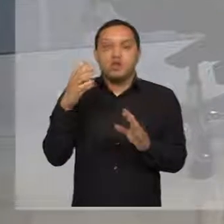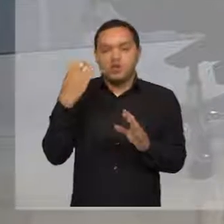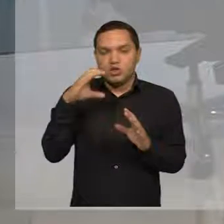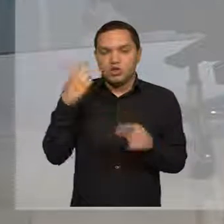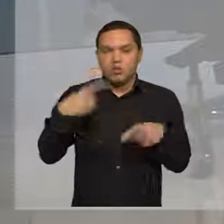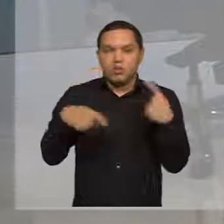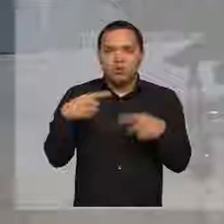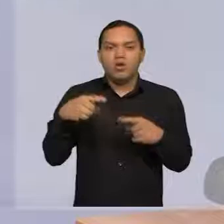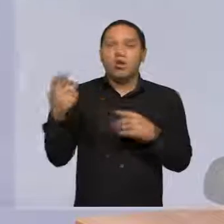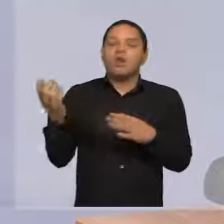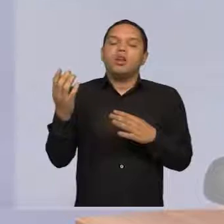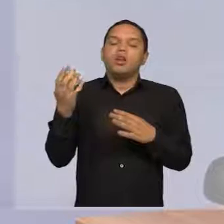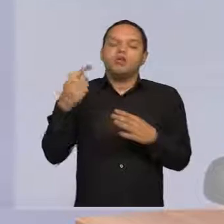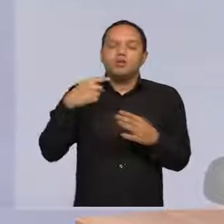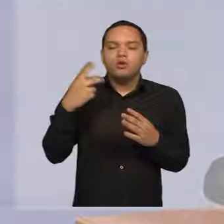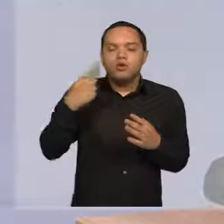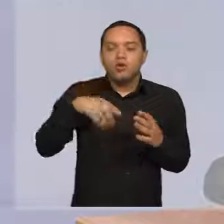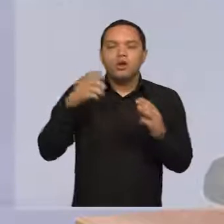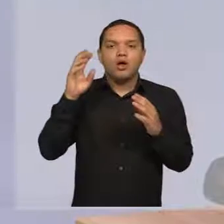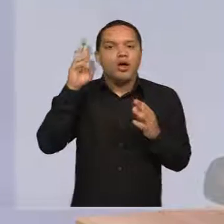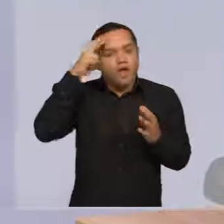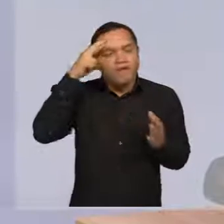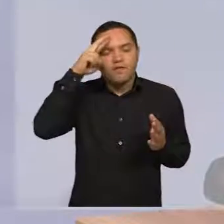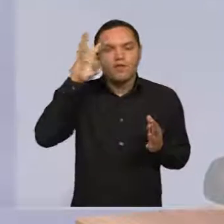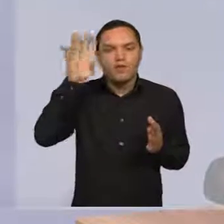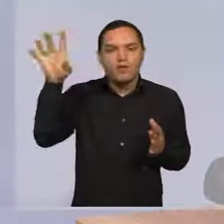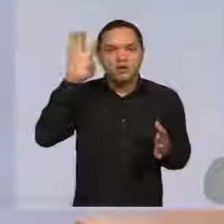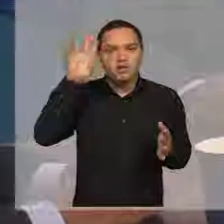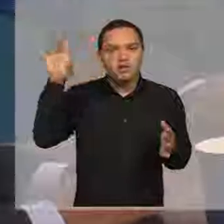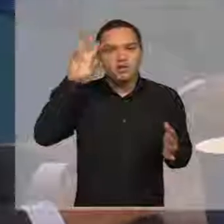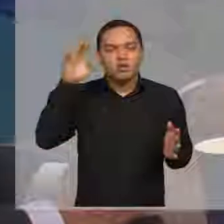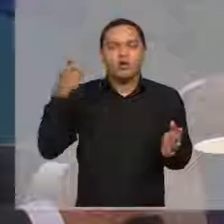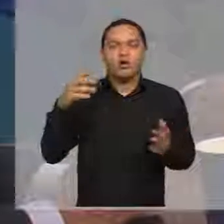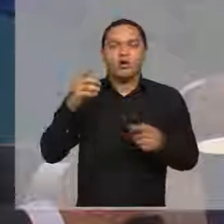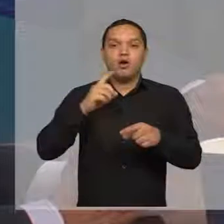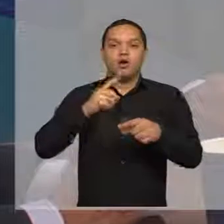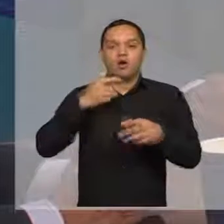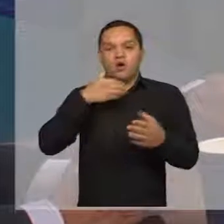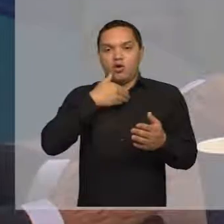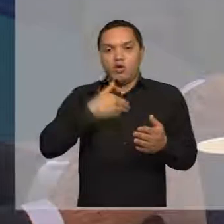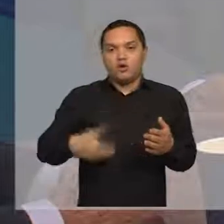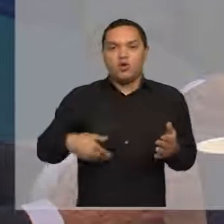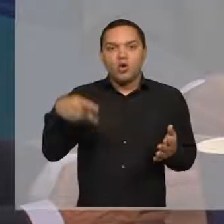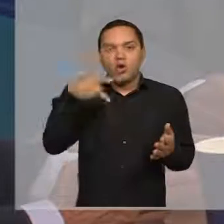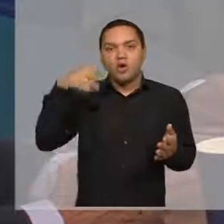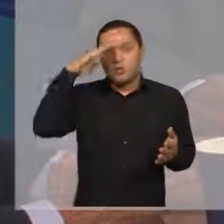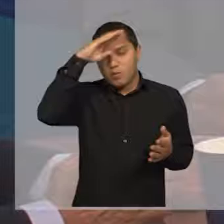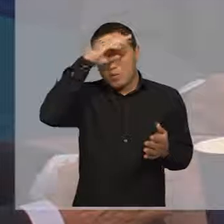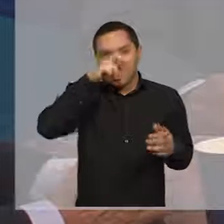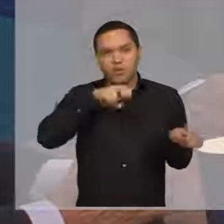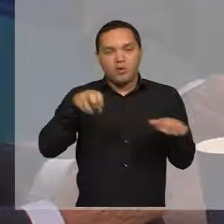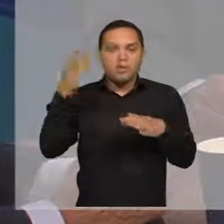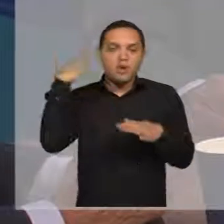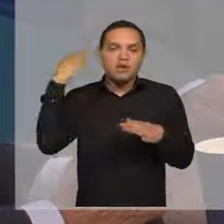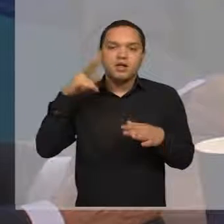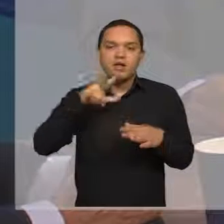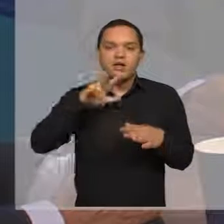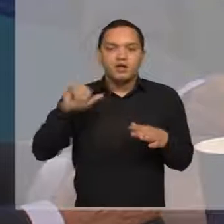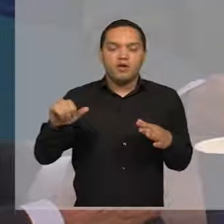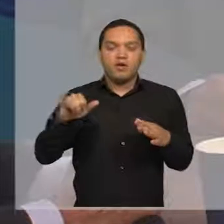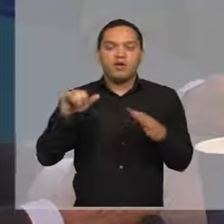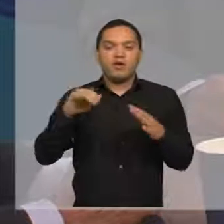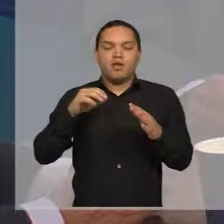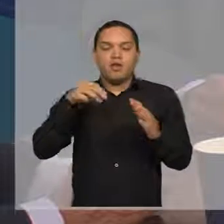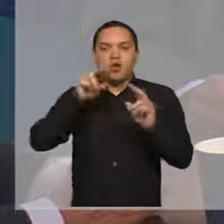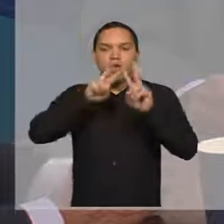aqui a refletir sobre essas primeiras medidas anunciadas pelo governo Bolsonaro na semana que passou,